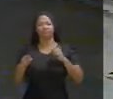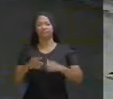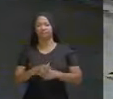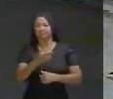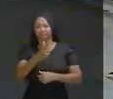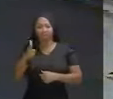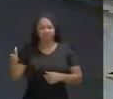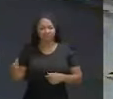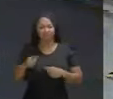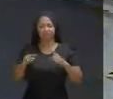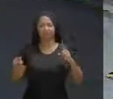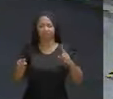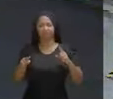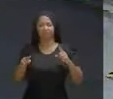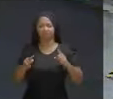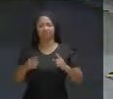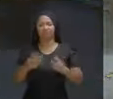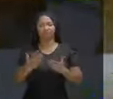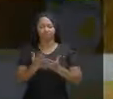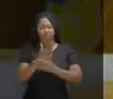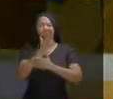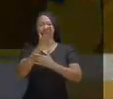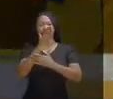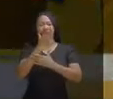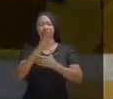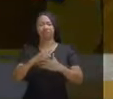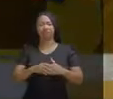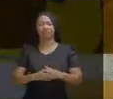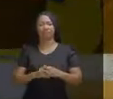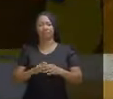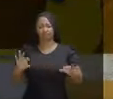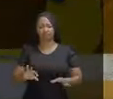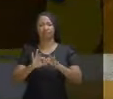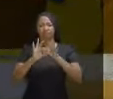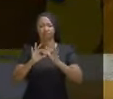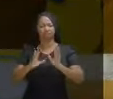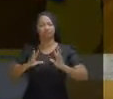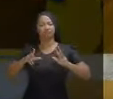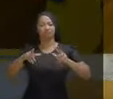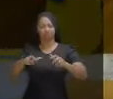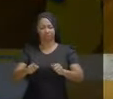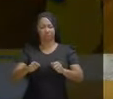Não havendo objeção, está aprovada a unanimidade.